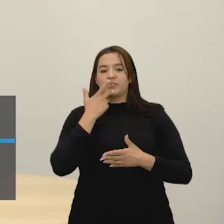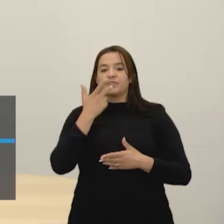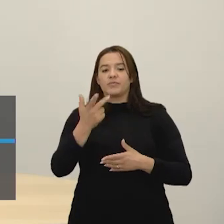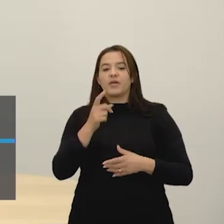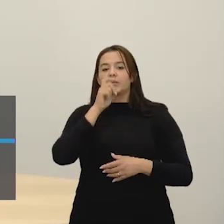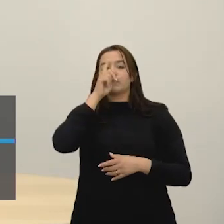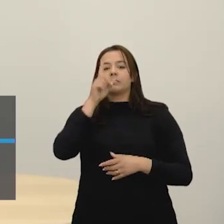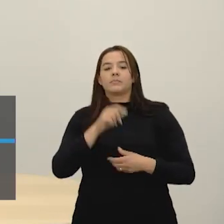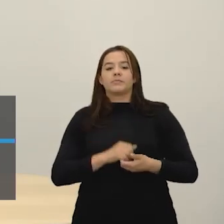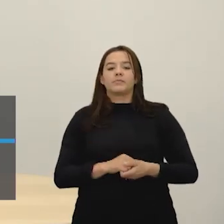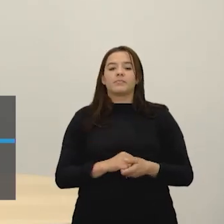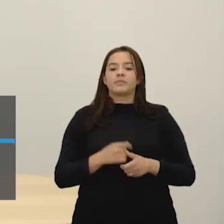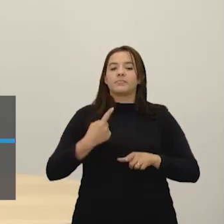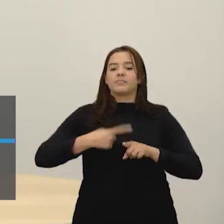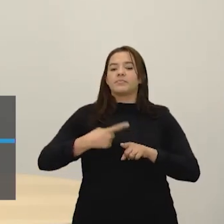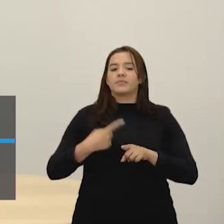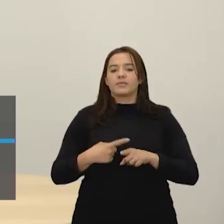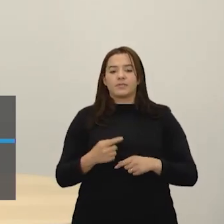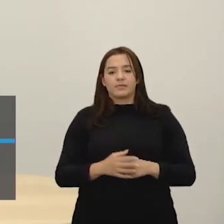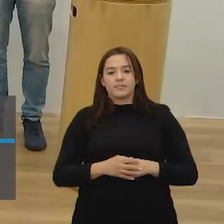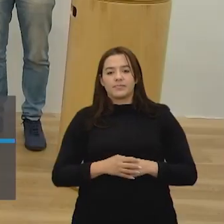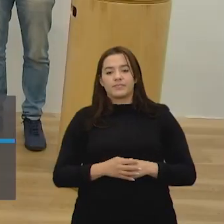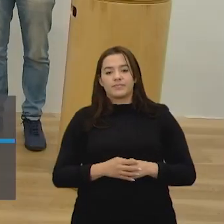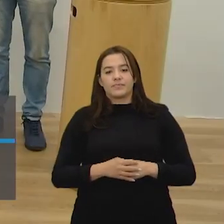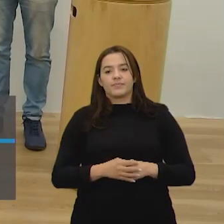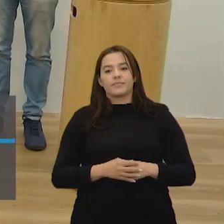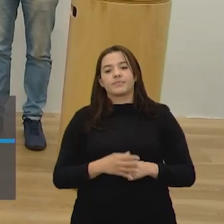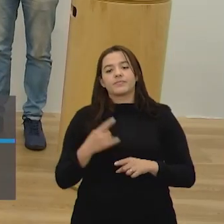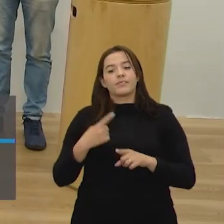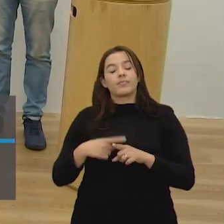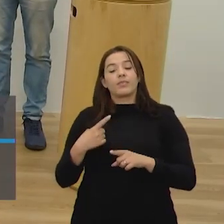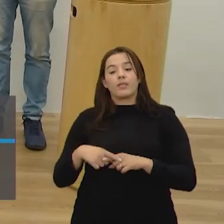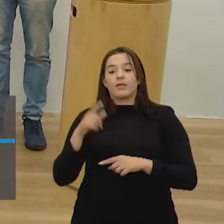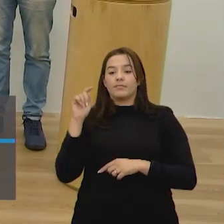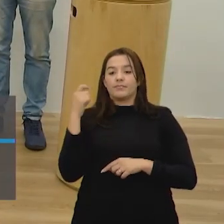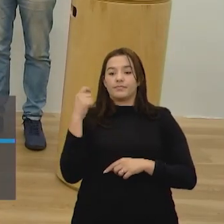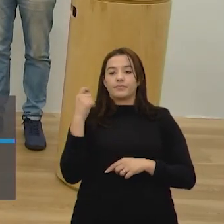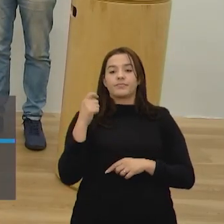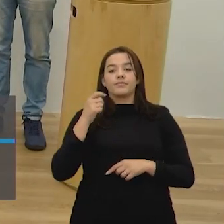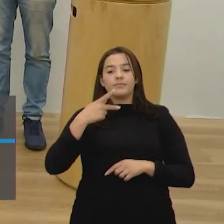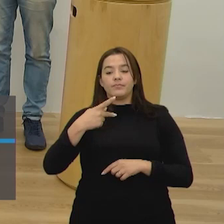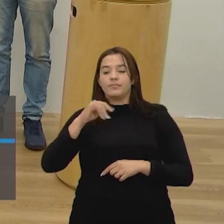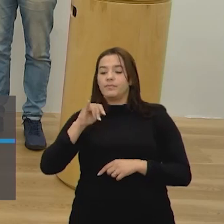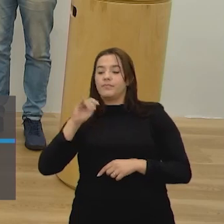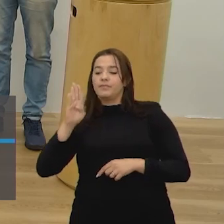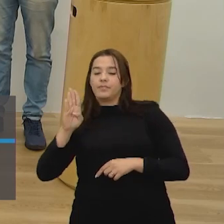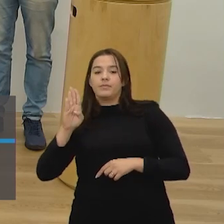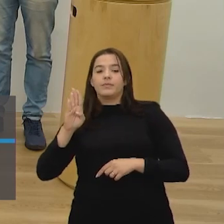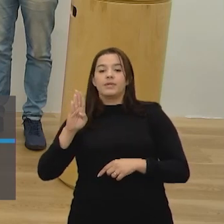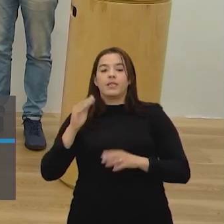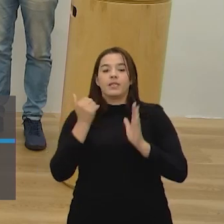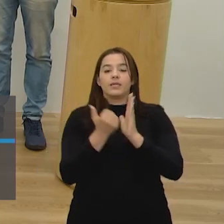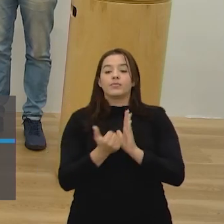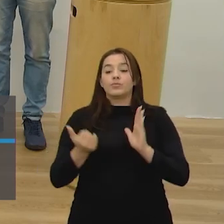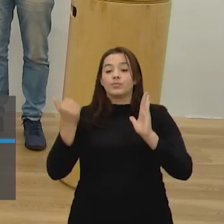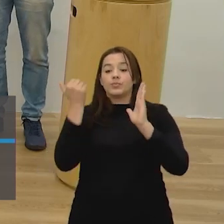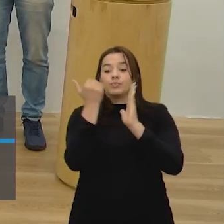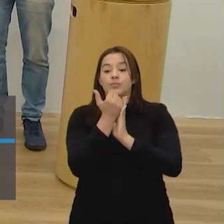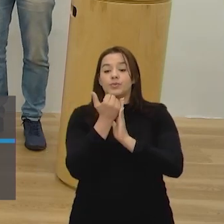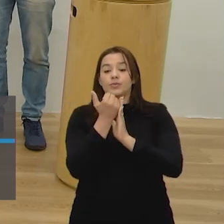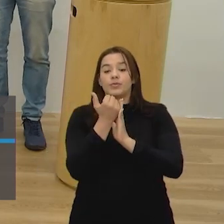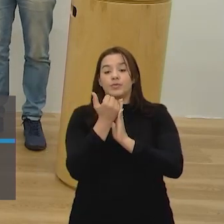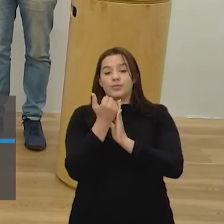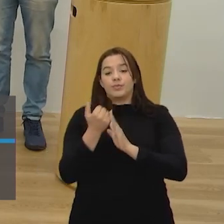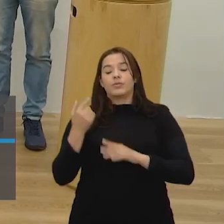esse mito, né? Por que será? Porque a Argentina ela tinha um PIB superior da França em boa parte